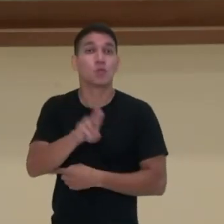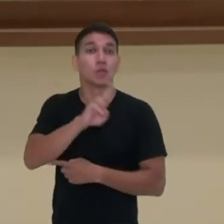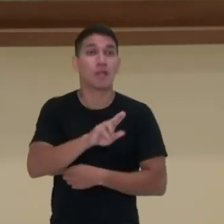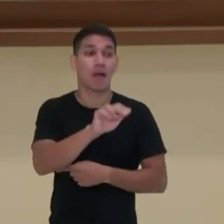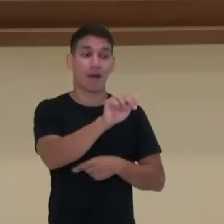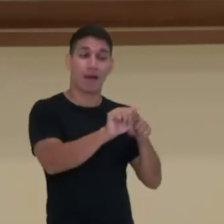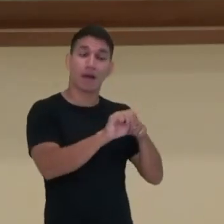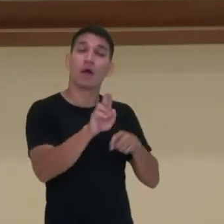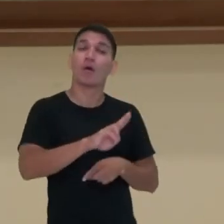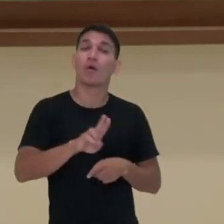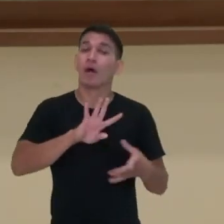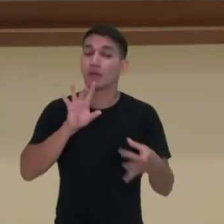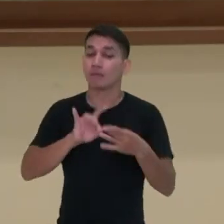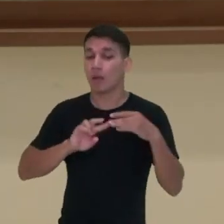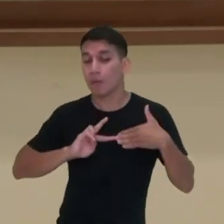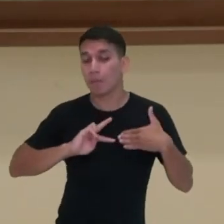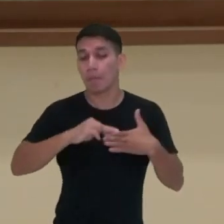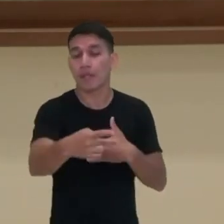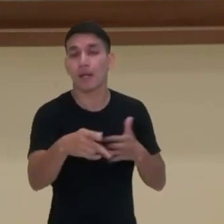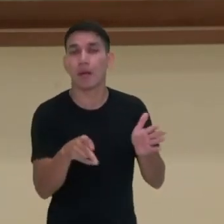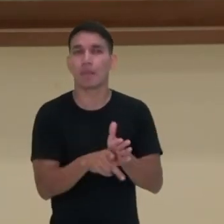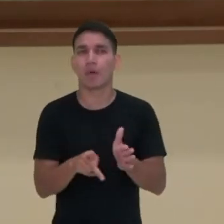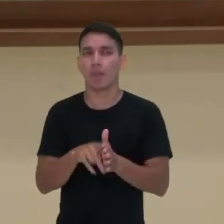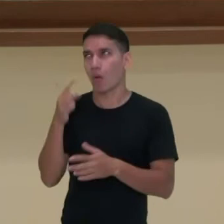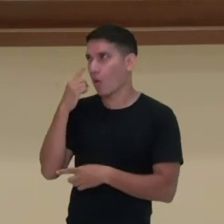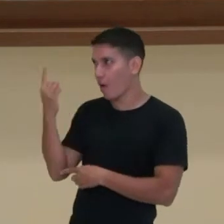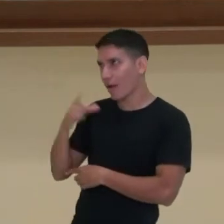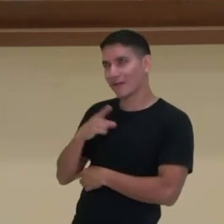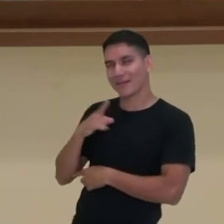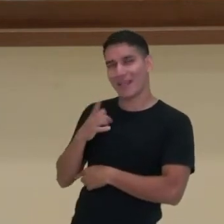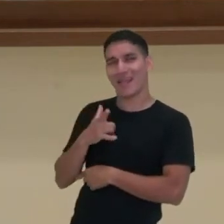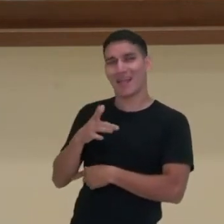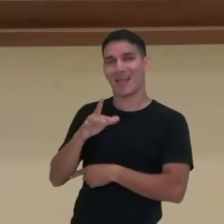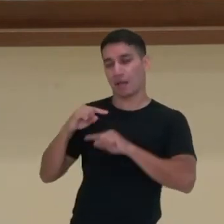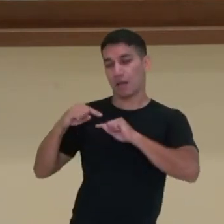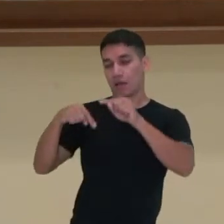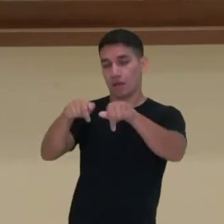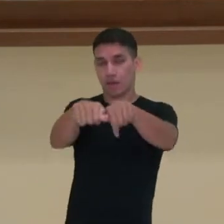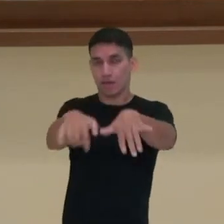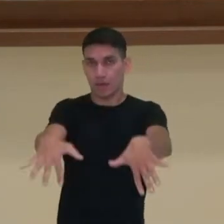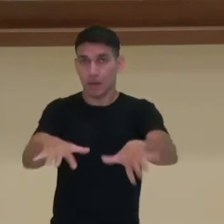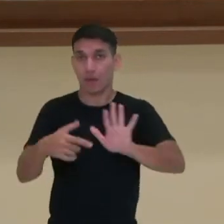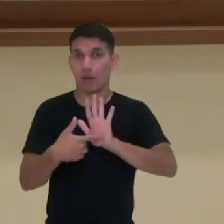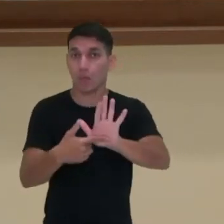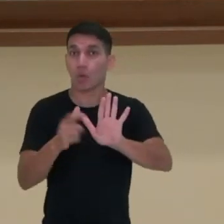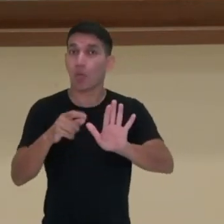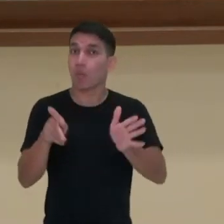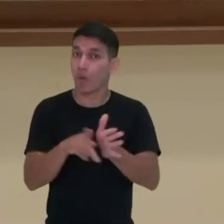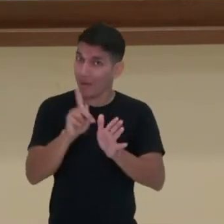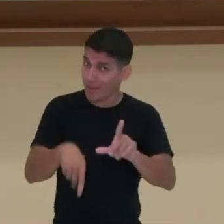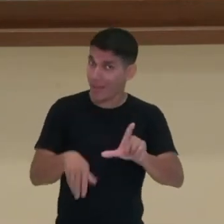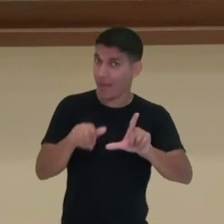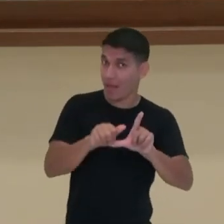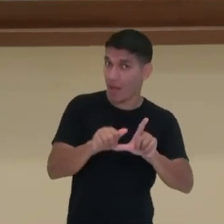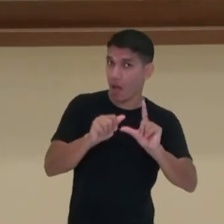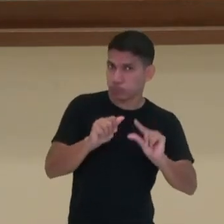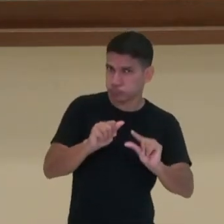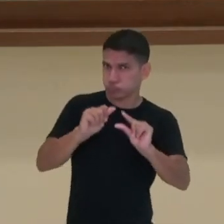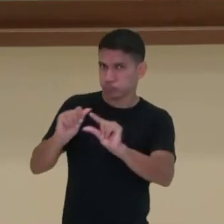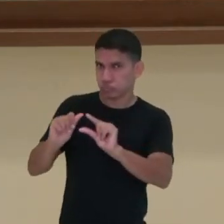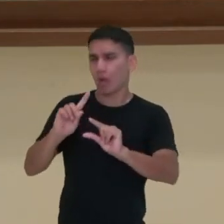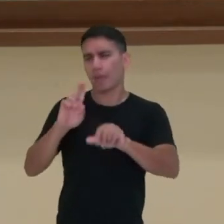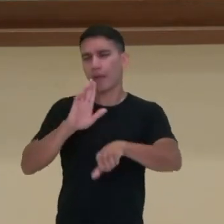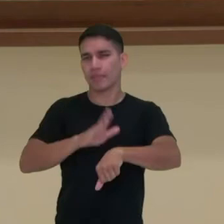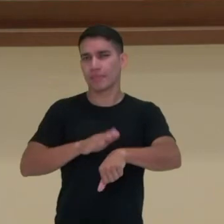indivíduo afetado, o pintado ali nesse heredograma que está no exercício, eles vão ser azinho, azinho. Então vou dar um tempinho para